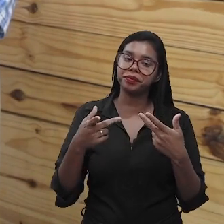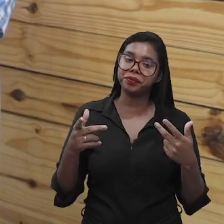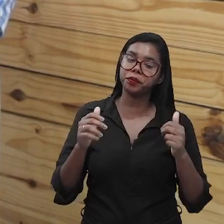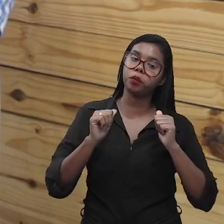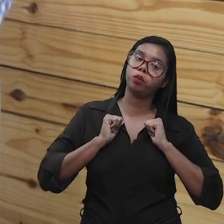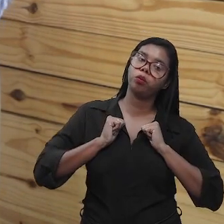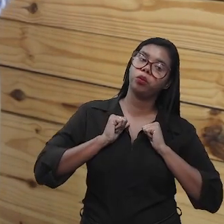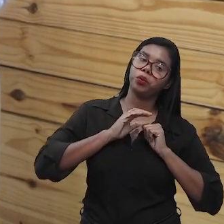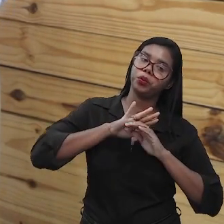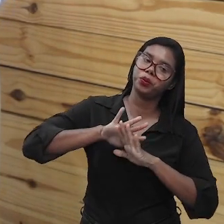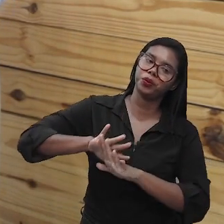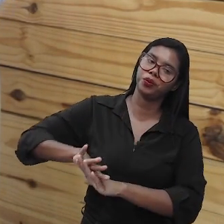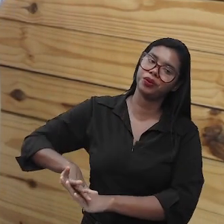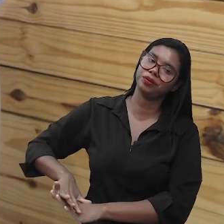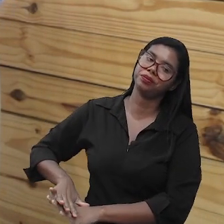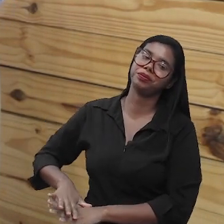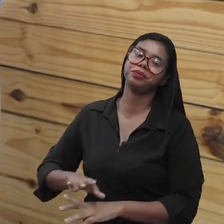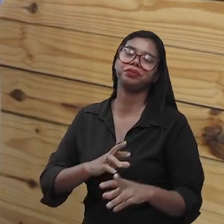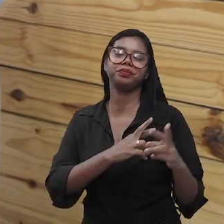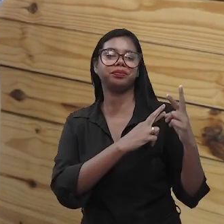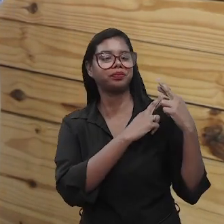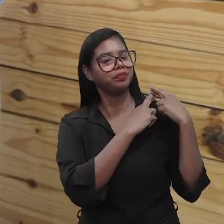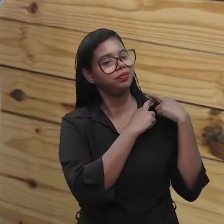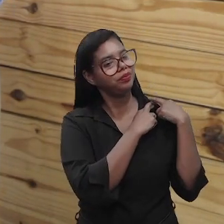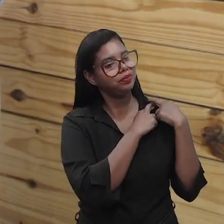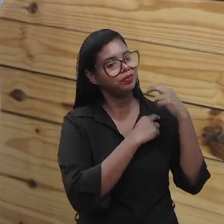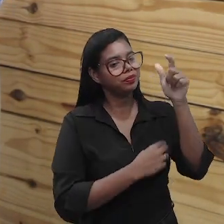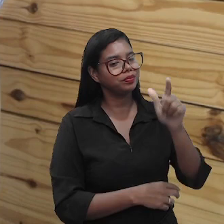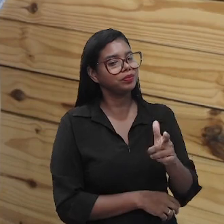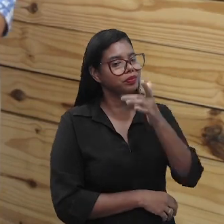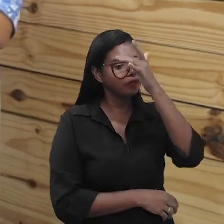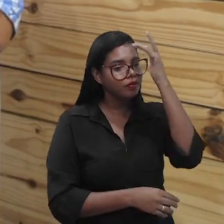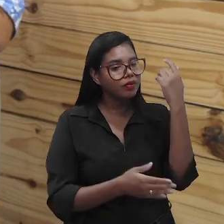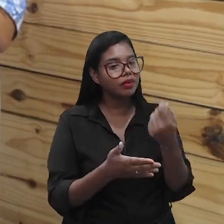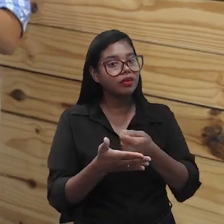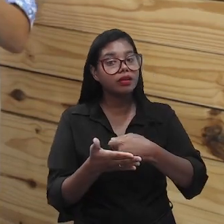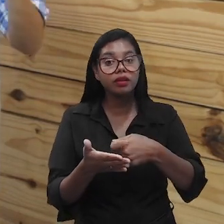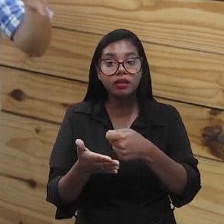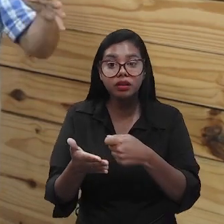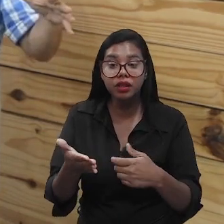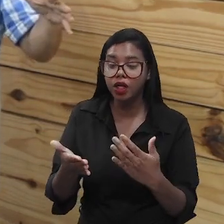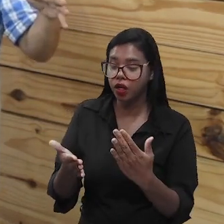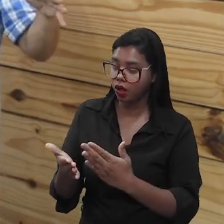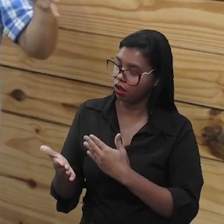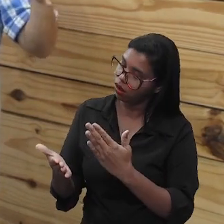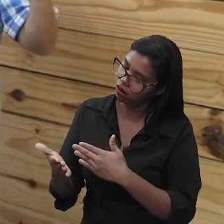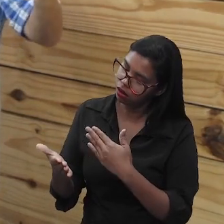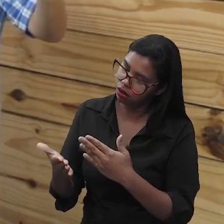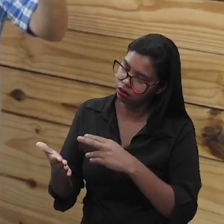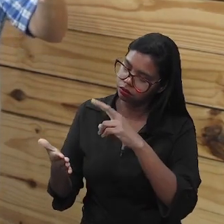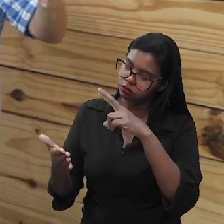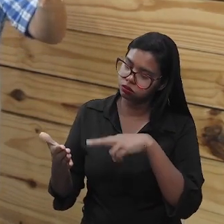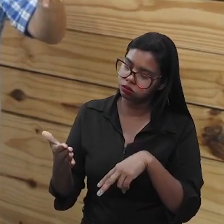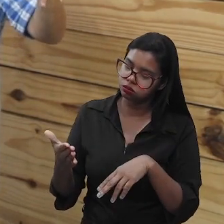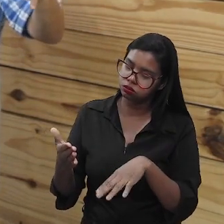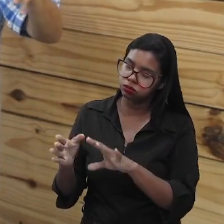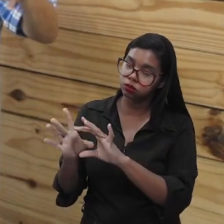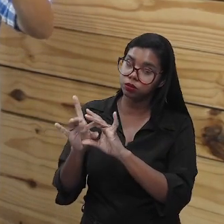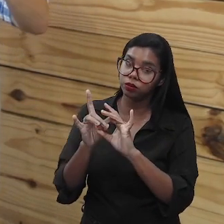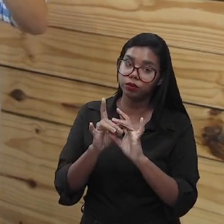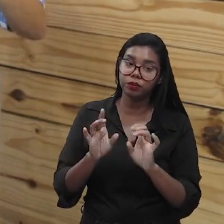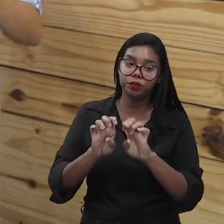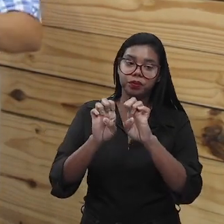seu papel enquanto a pessoa que escreve um livro, ou que produz um determinado conteúdo, que trabalha com